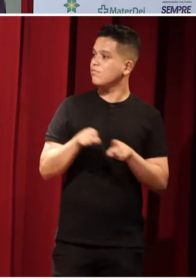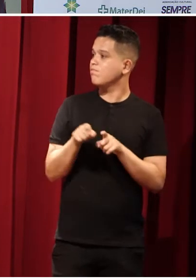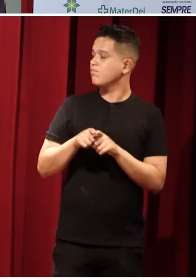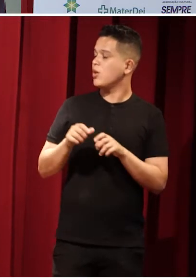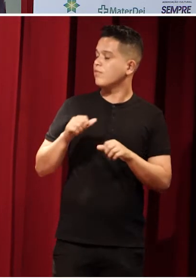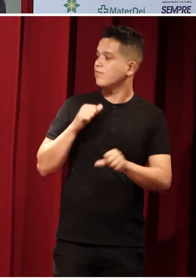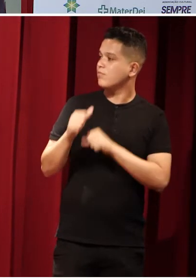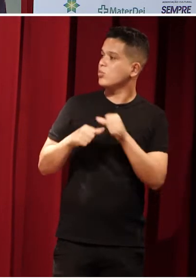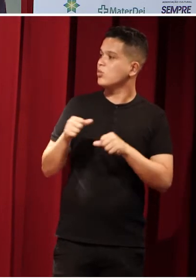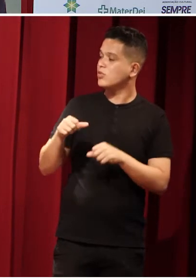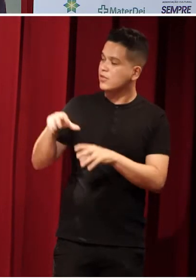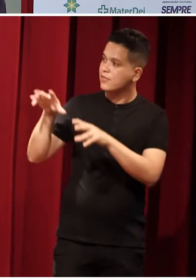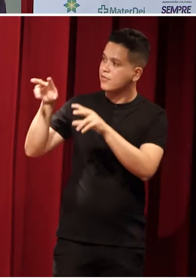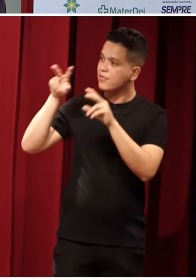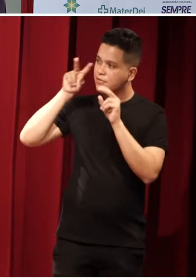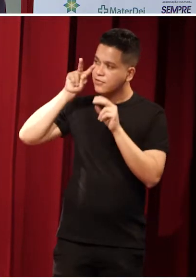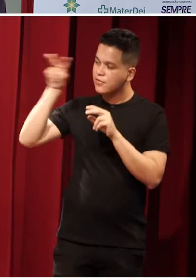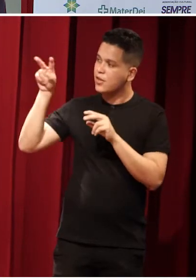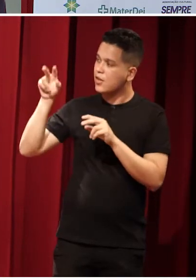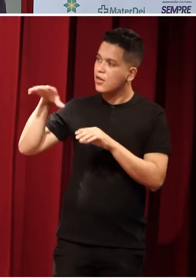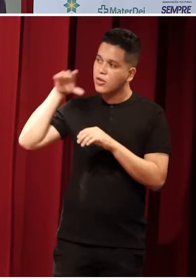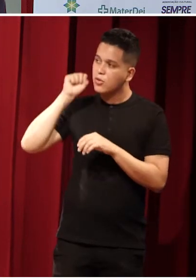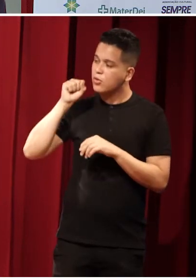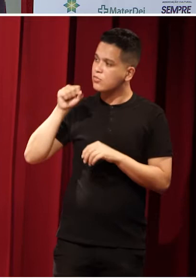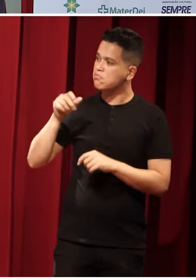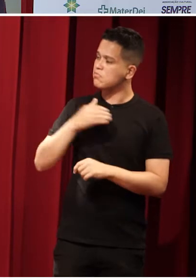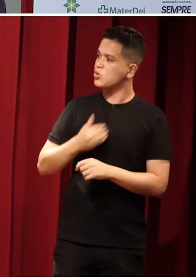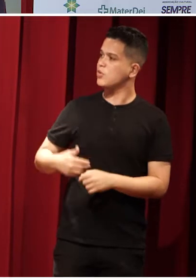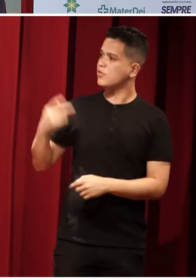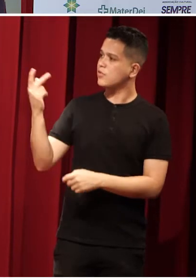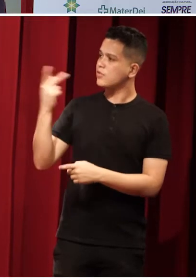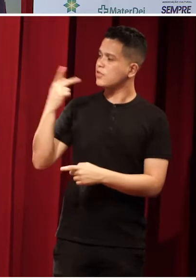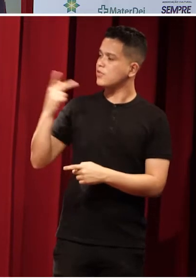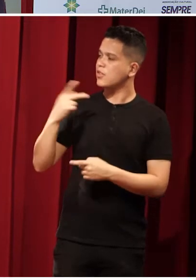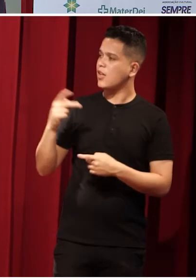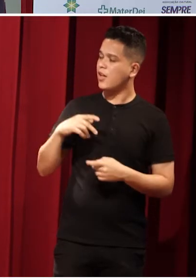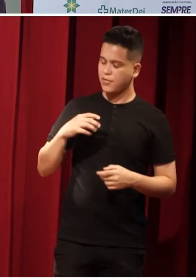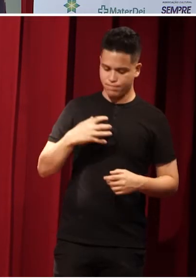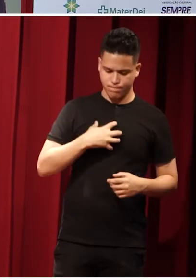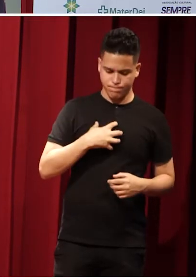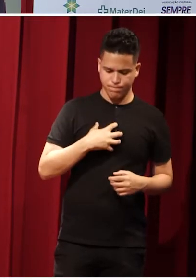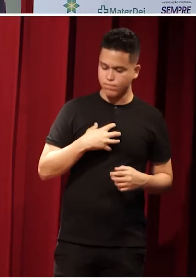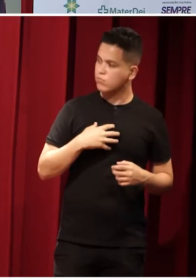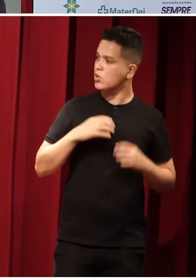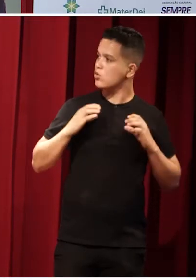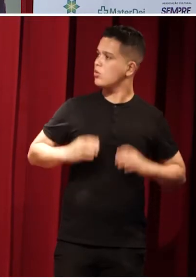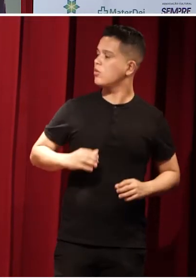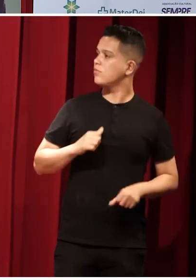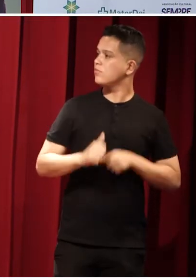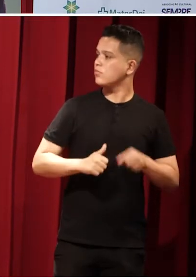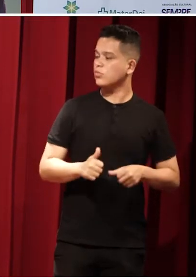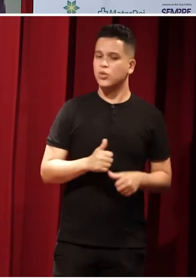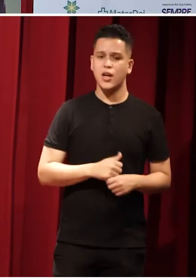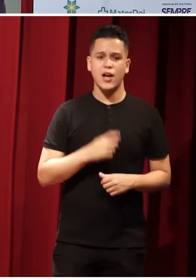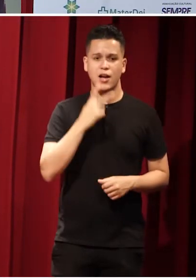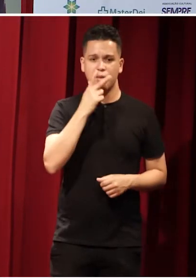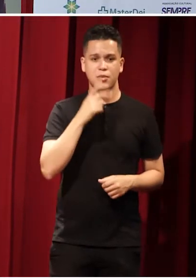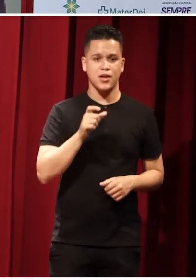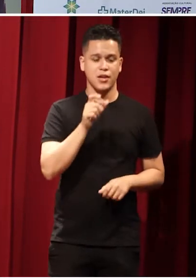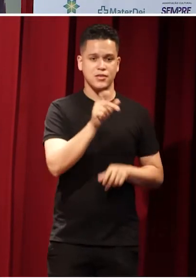expectativas e no que elas fazem nas suas vidas. A partir daí, o que aconteceu? Aumentou a expectativa